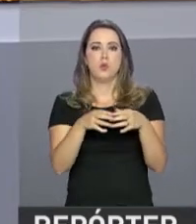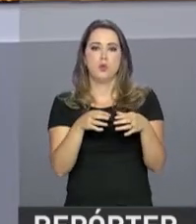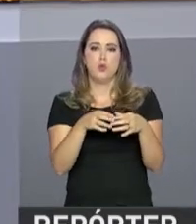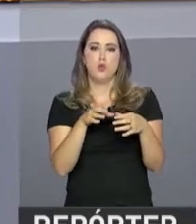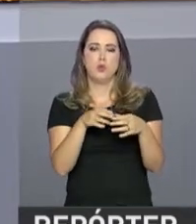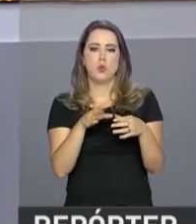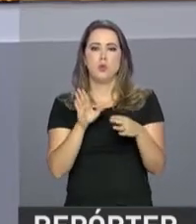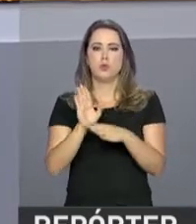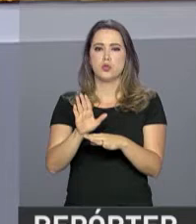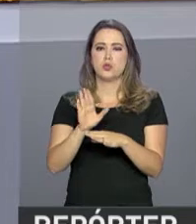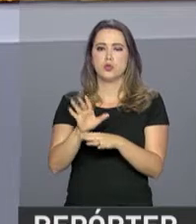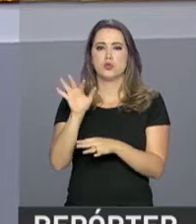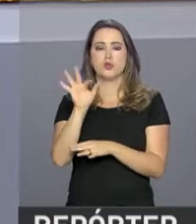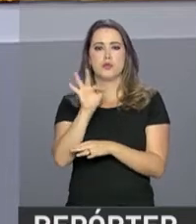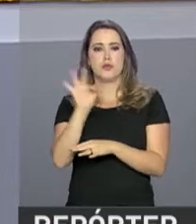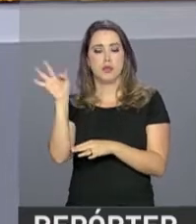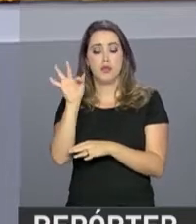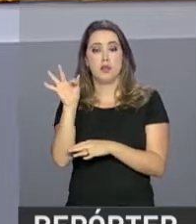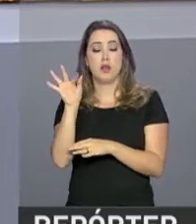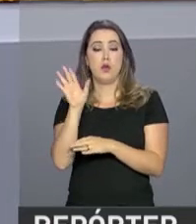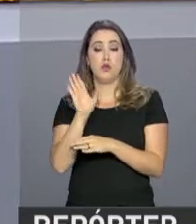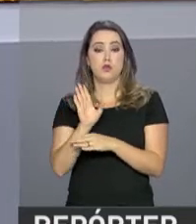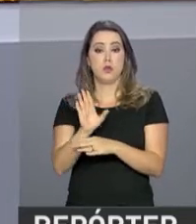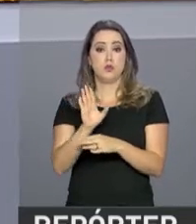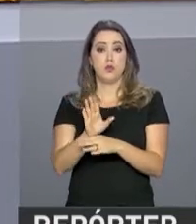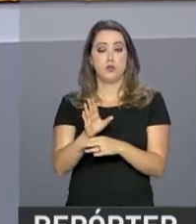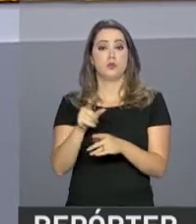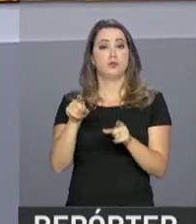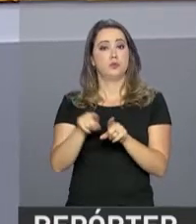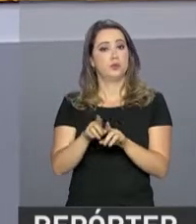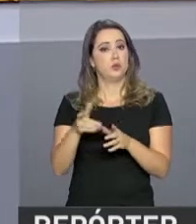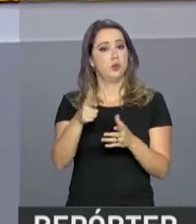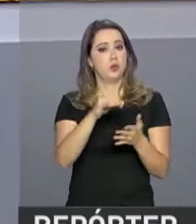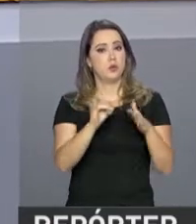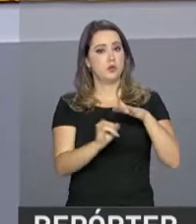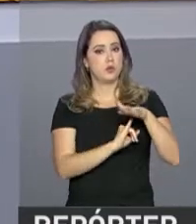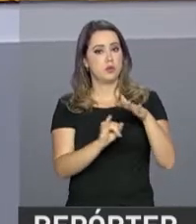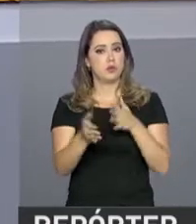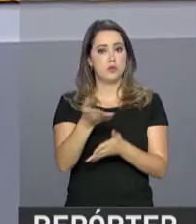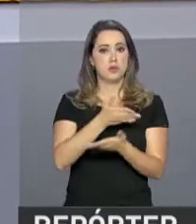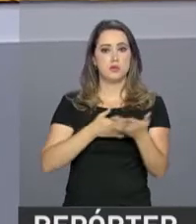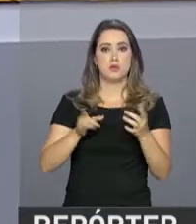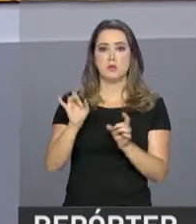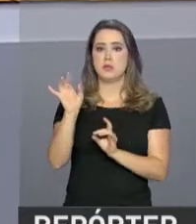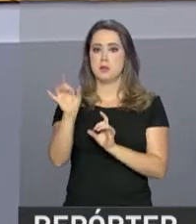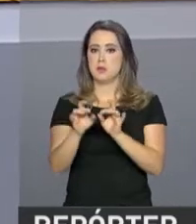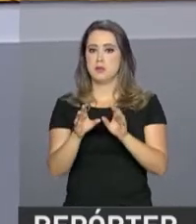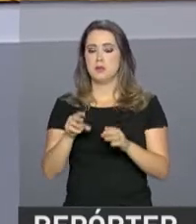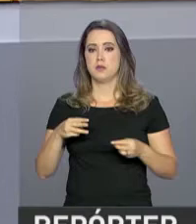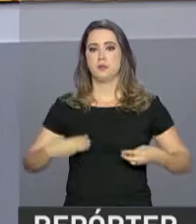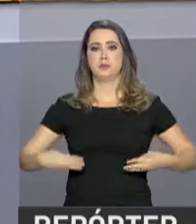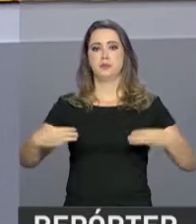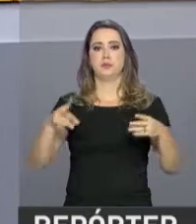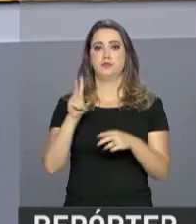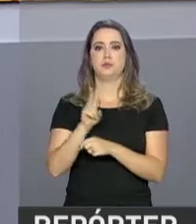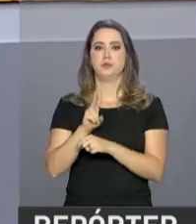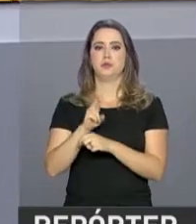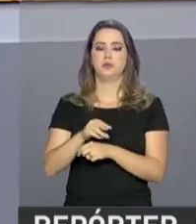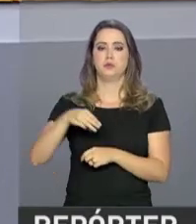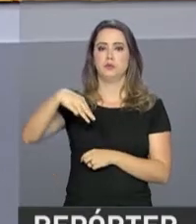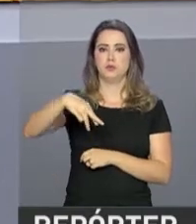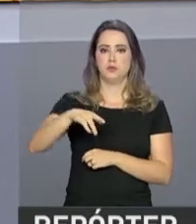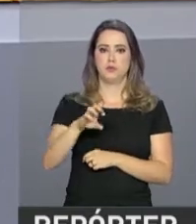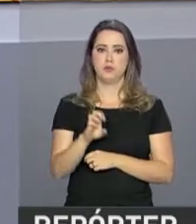Assistência Emergencial e por representantes de outras instituições envolvidas, em especial os Ministérios da Defesa e das